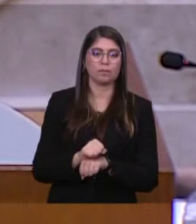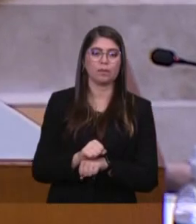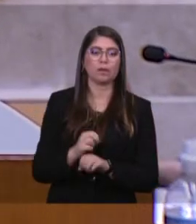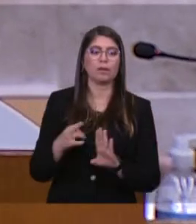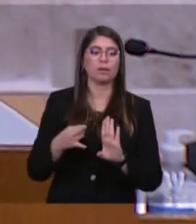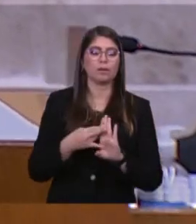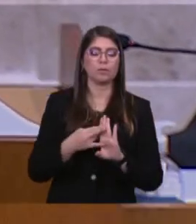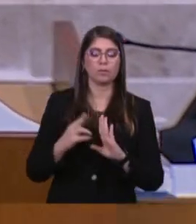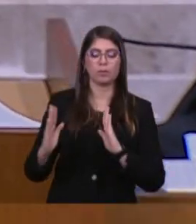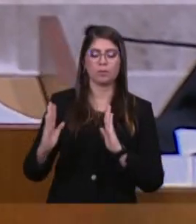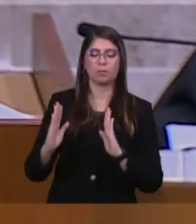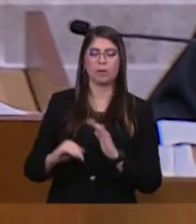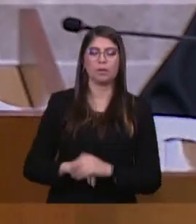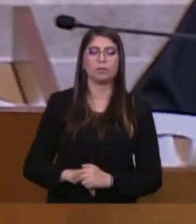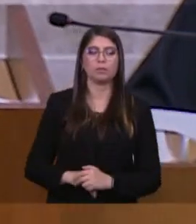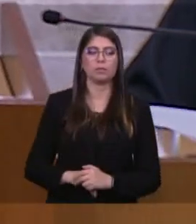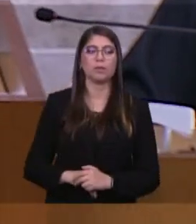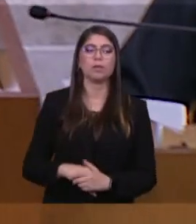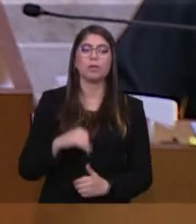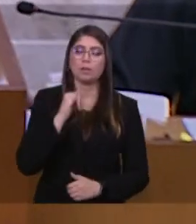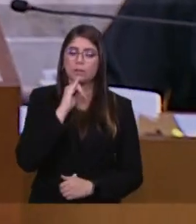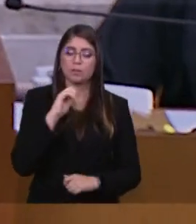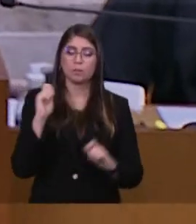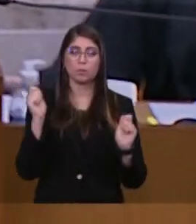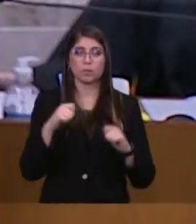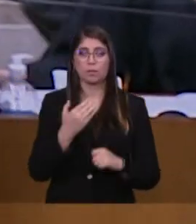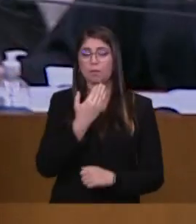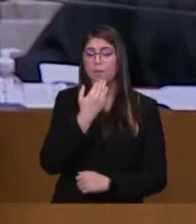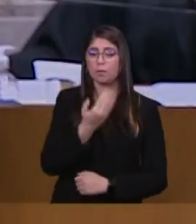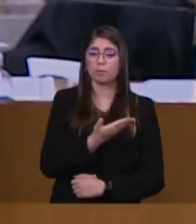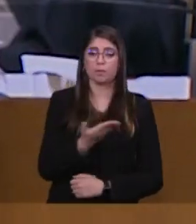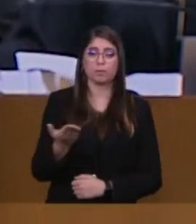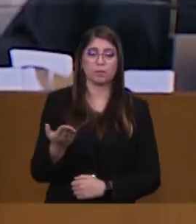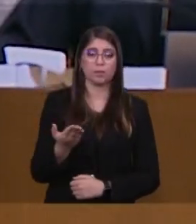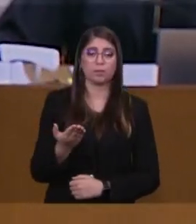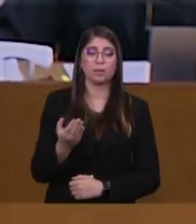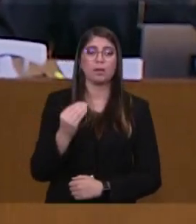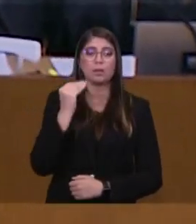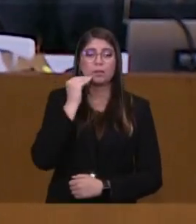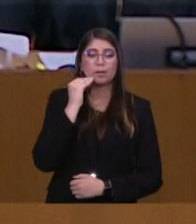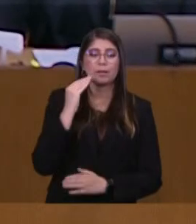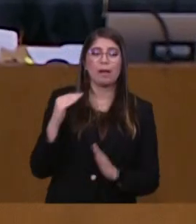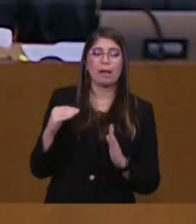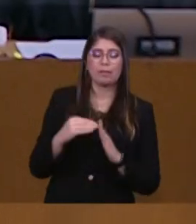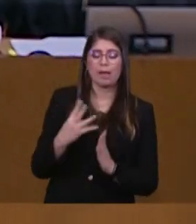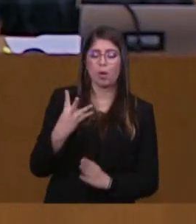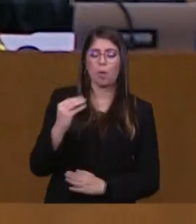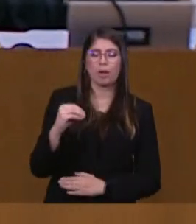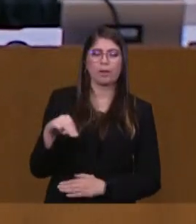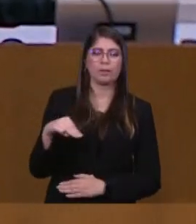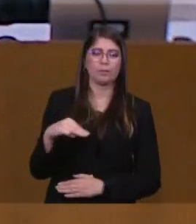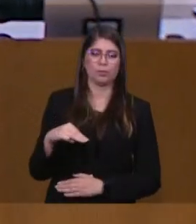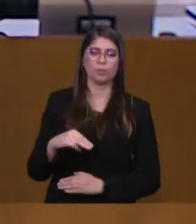regimental e, na medida do possível, pediria aos colegas para tentarmos voltar aí, no máximo 40